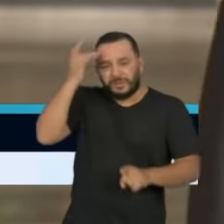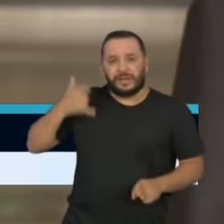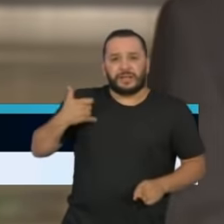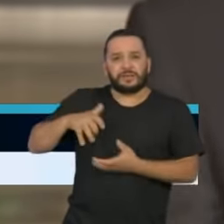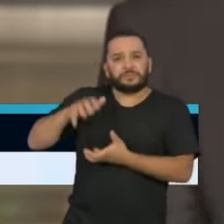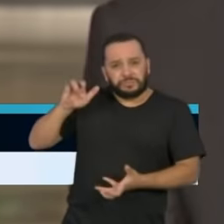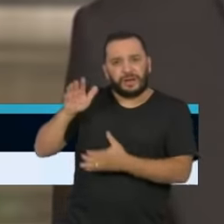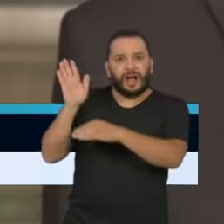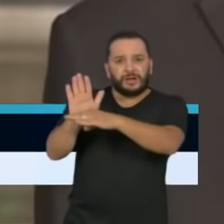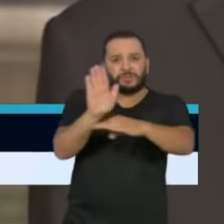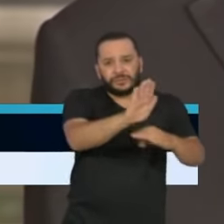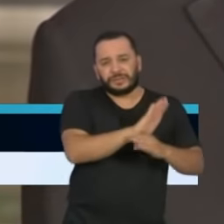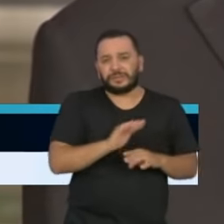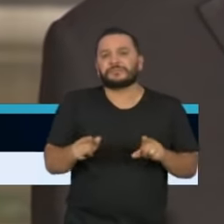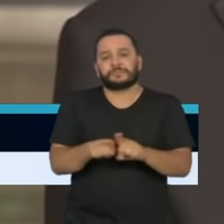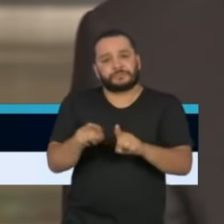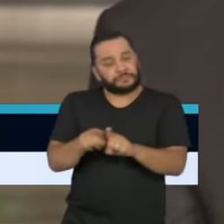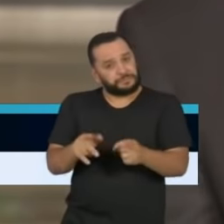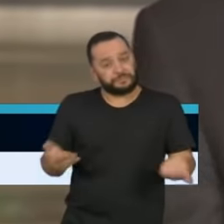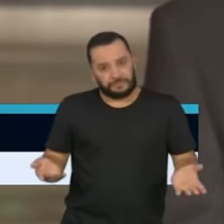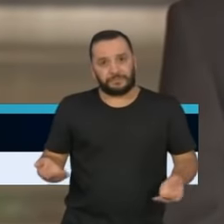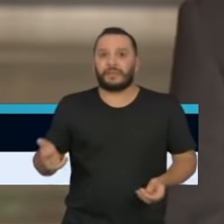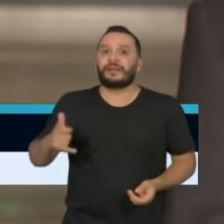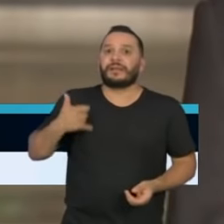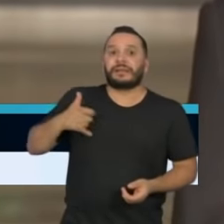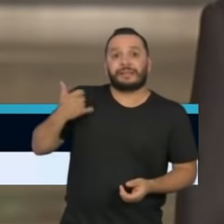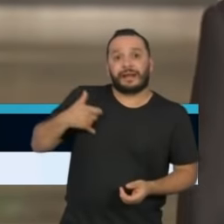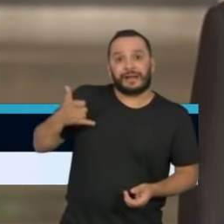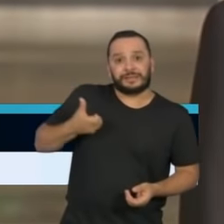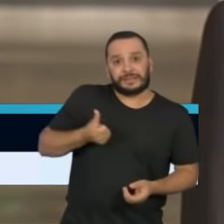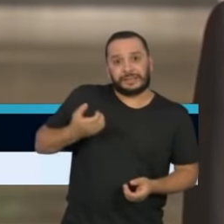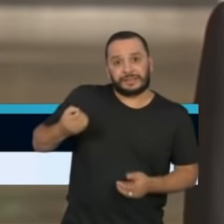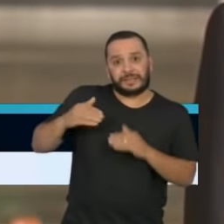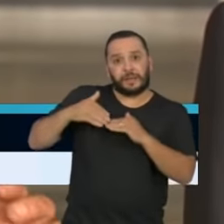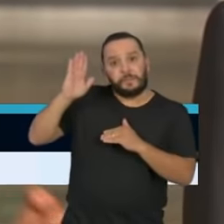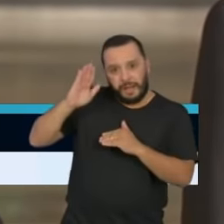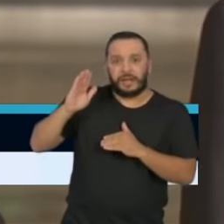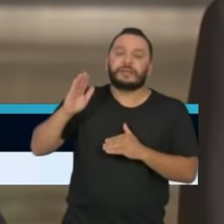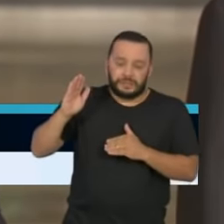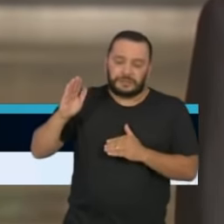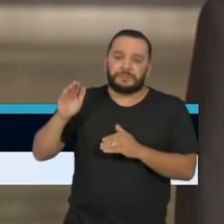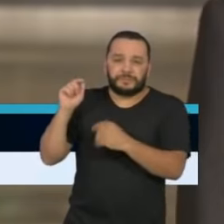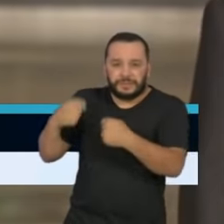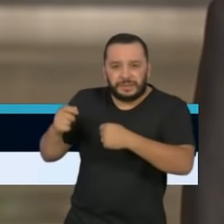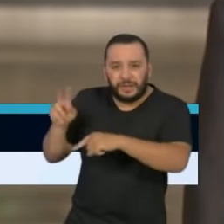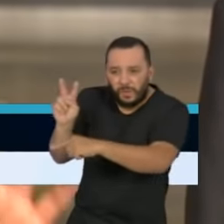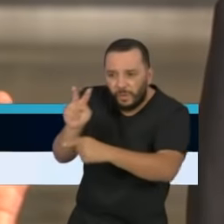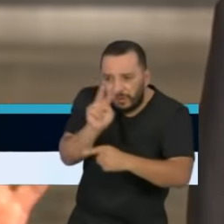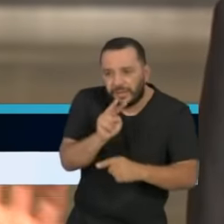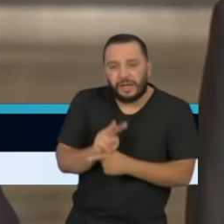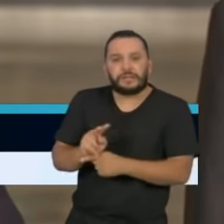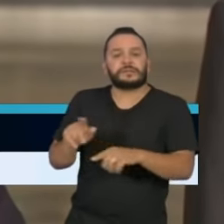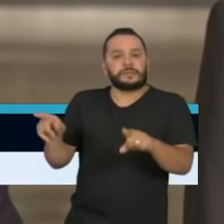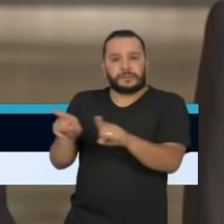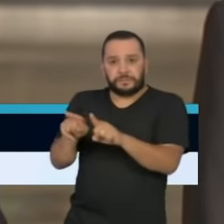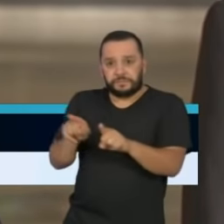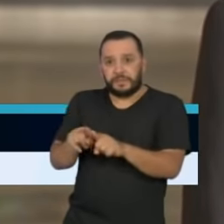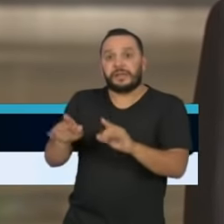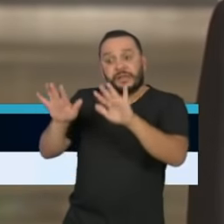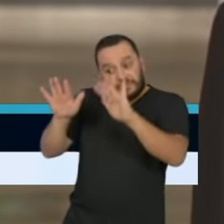anos. Esta faixa etária da população é a que precisa de mais cuidados, esta faixa etária que deve permanecer em